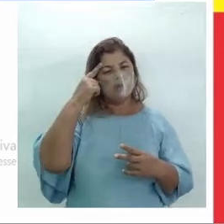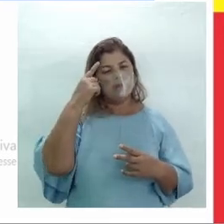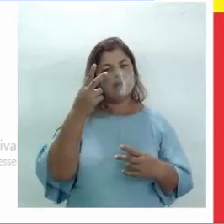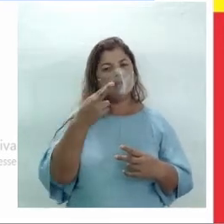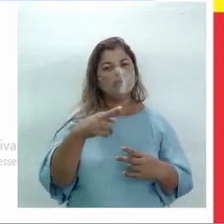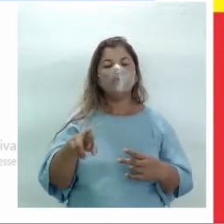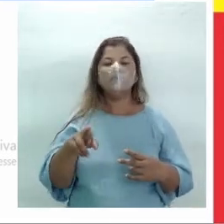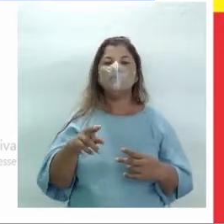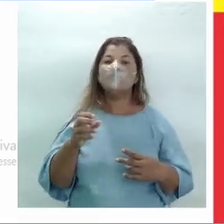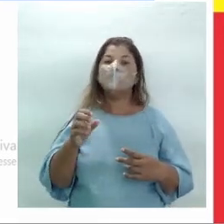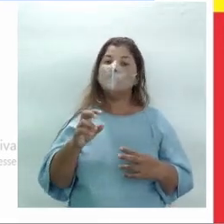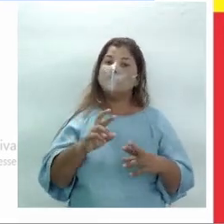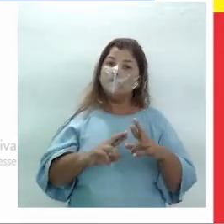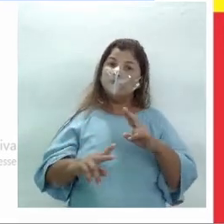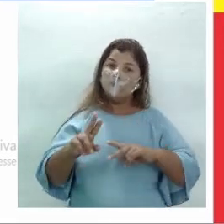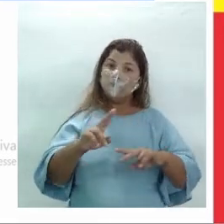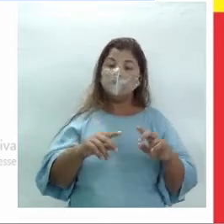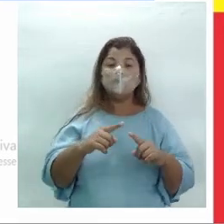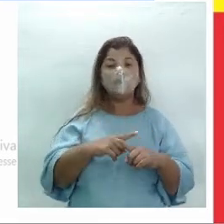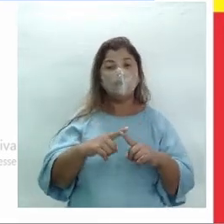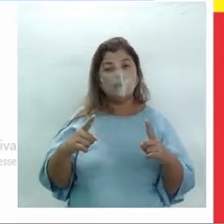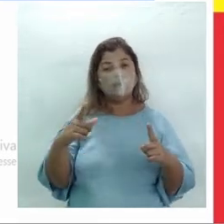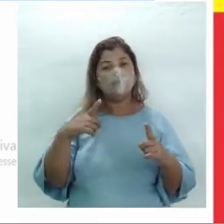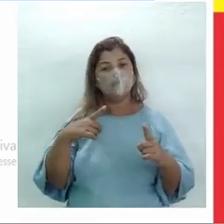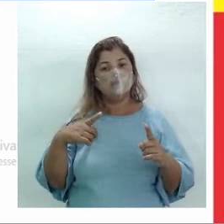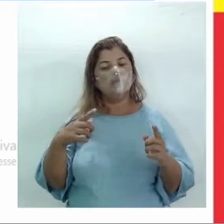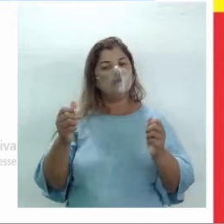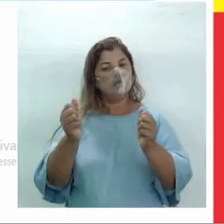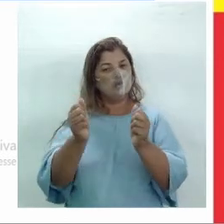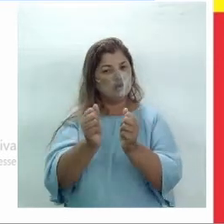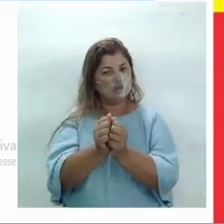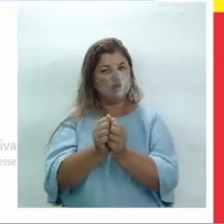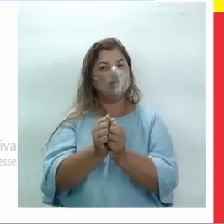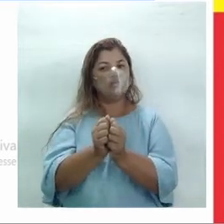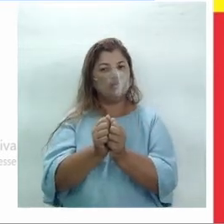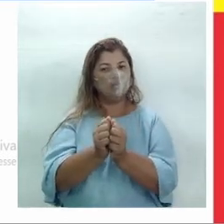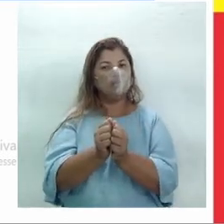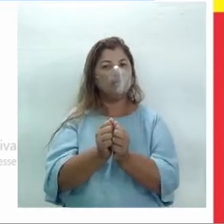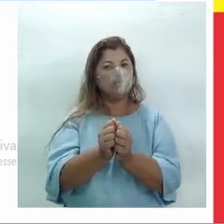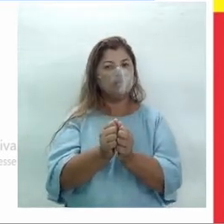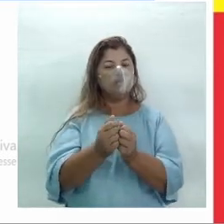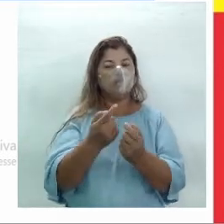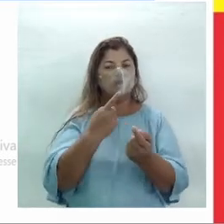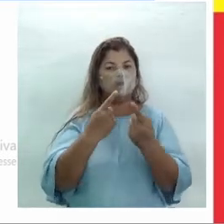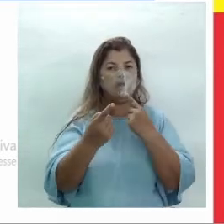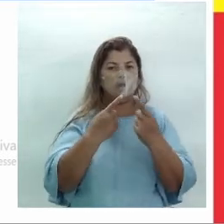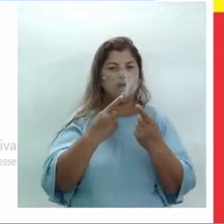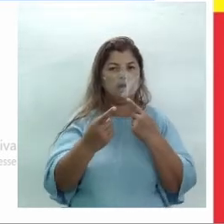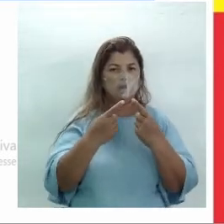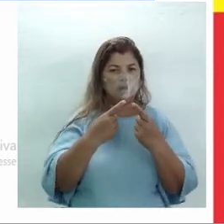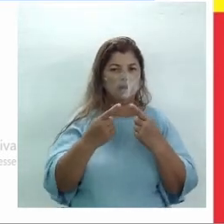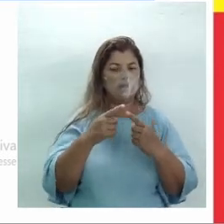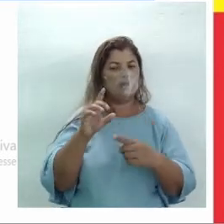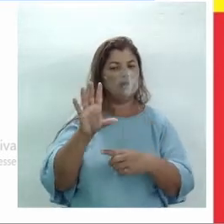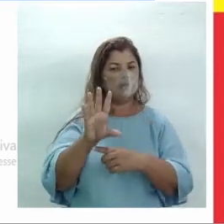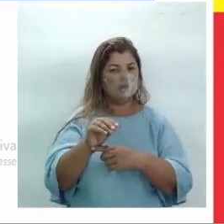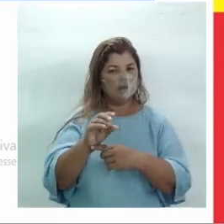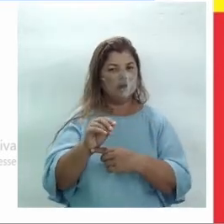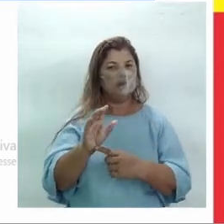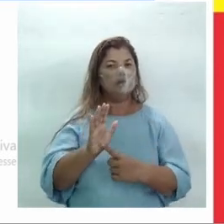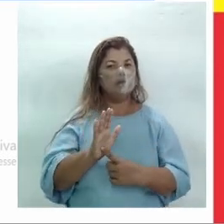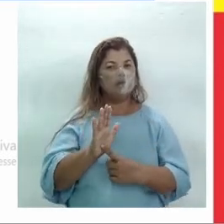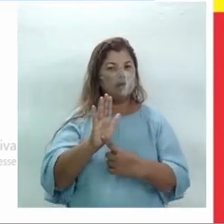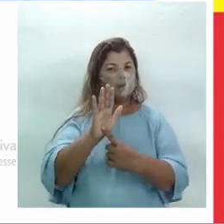professam pensamentos diferentes, crenças diferentes, e estão no quê? Uma coexistência, em um